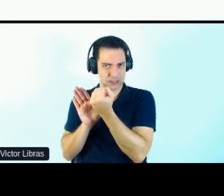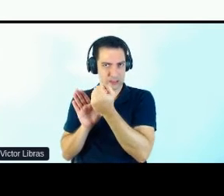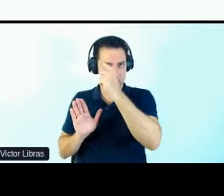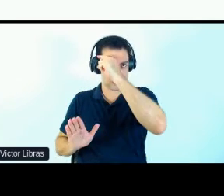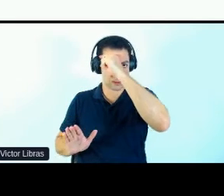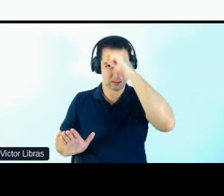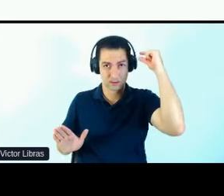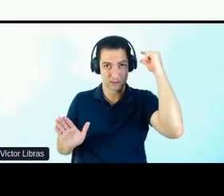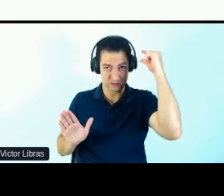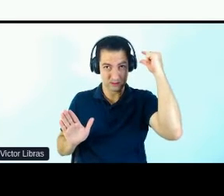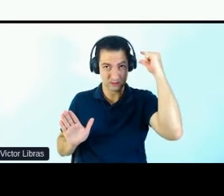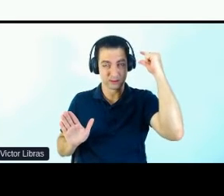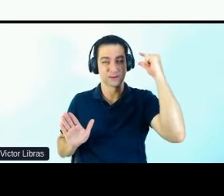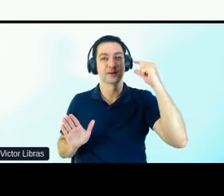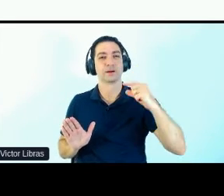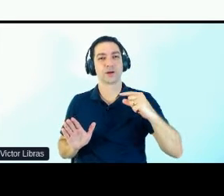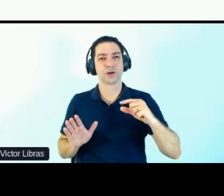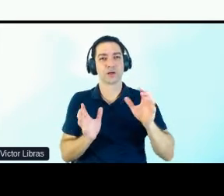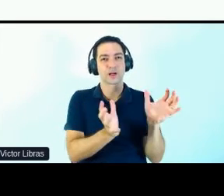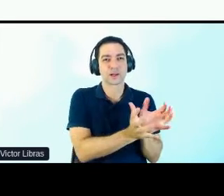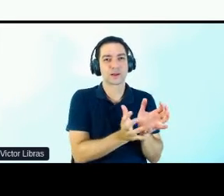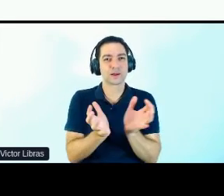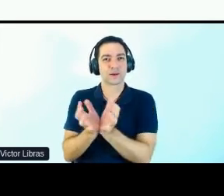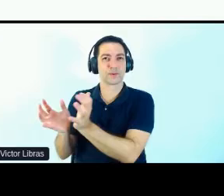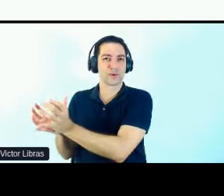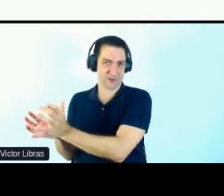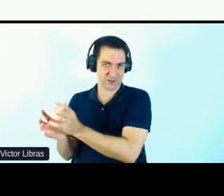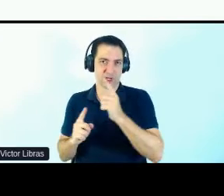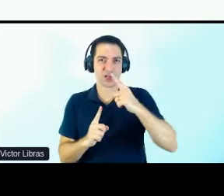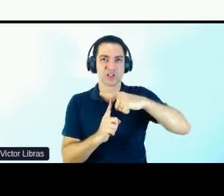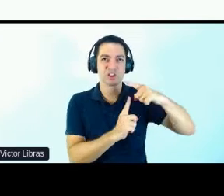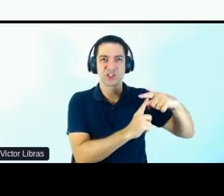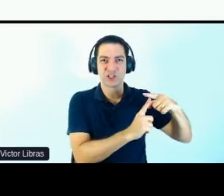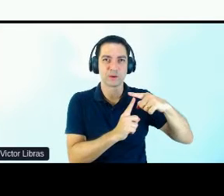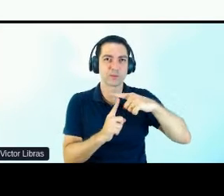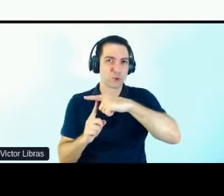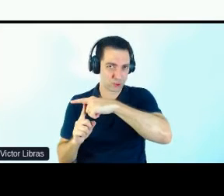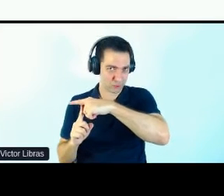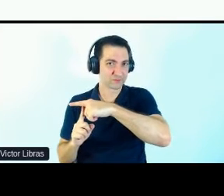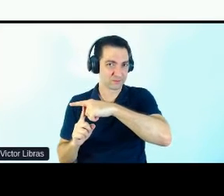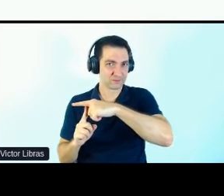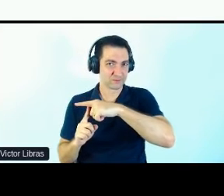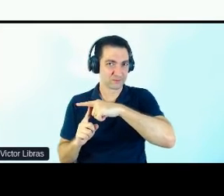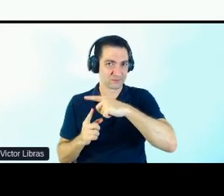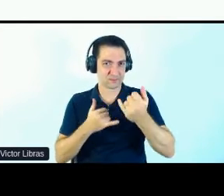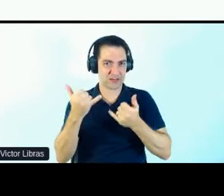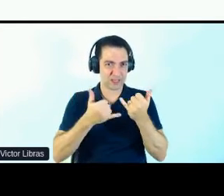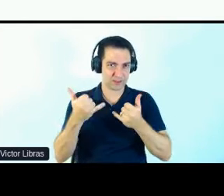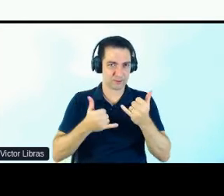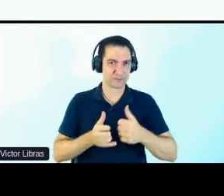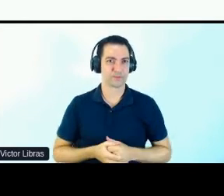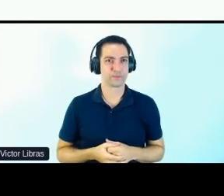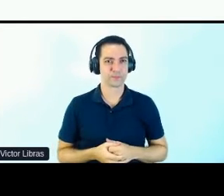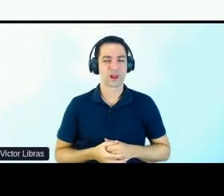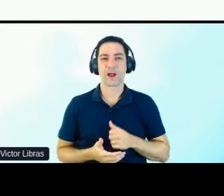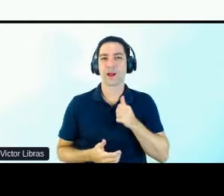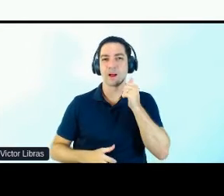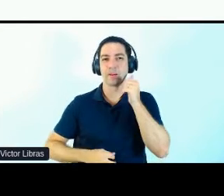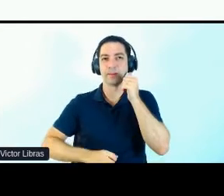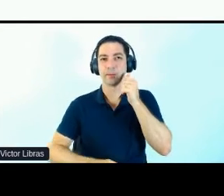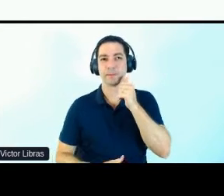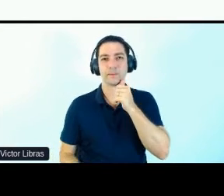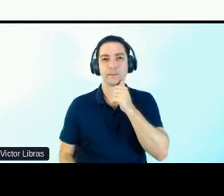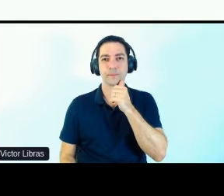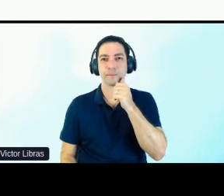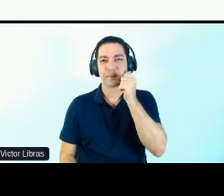brinquedos. Então, o que a gente observa aqui, né? Nos brinquedos de menina, a gente observa carrinho, carrinho de compra, uma pia para